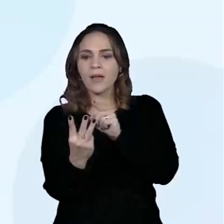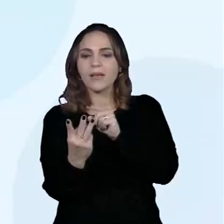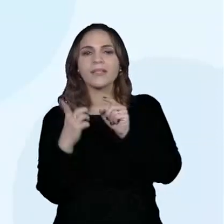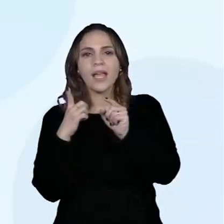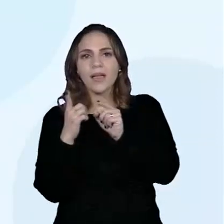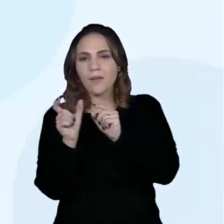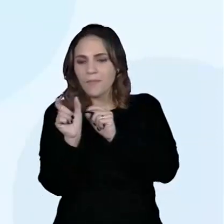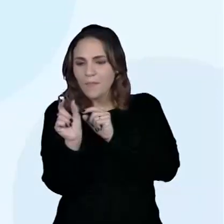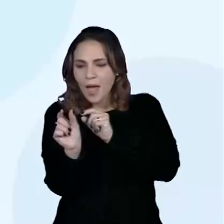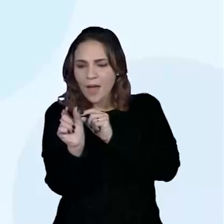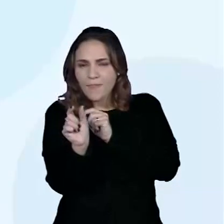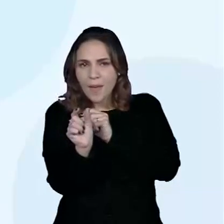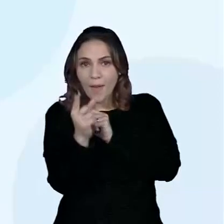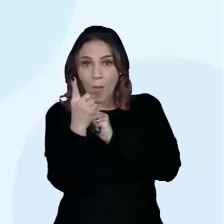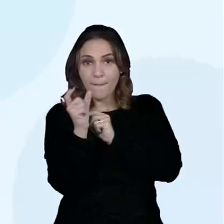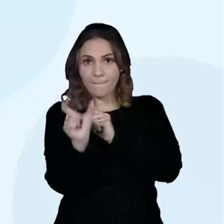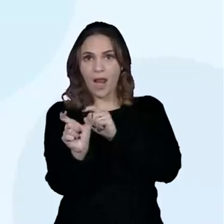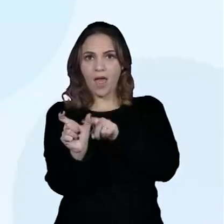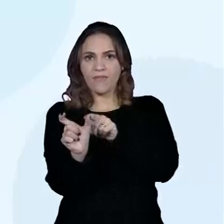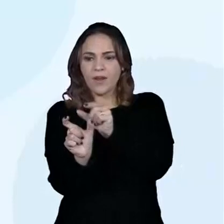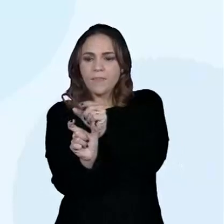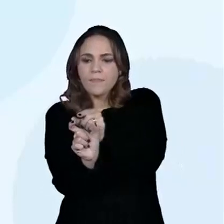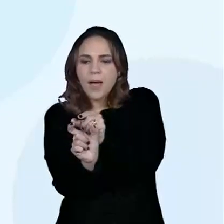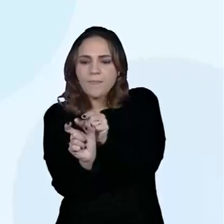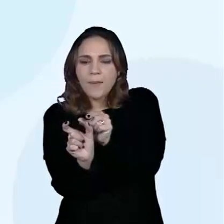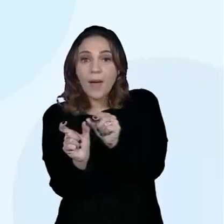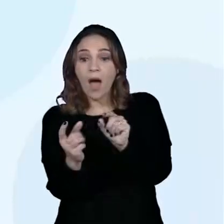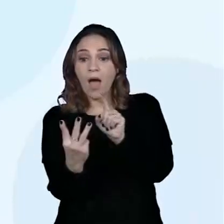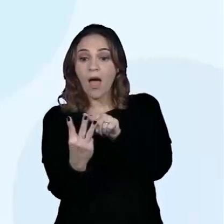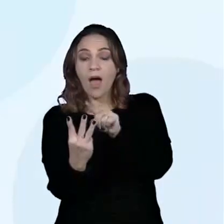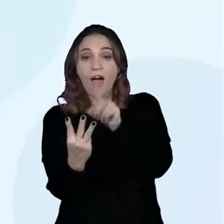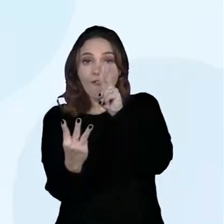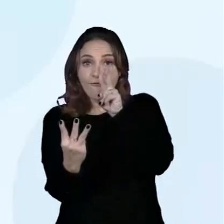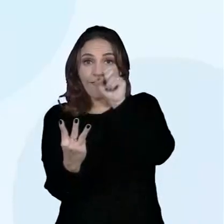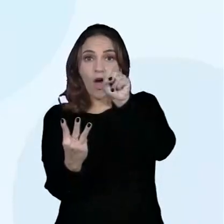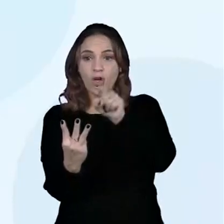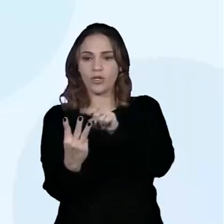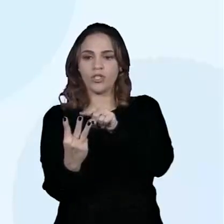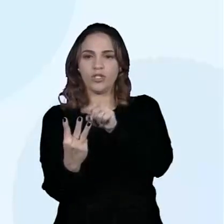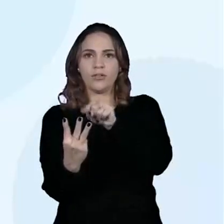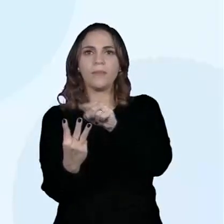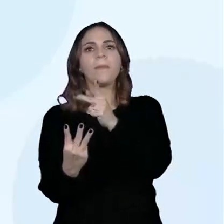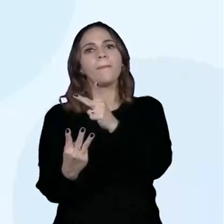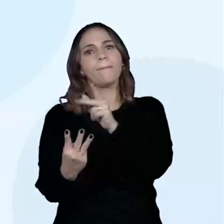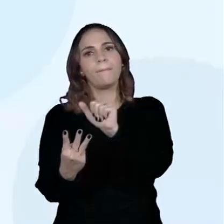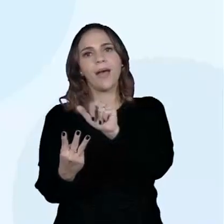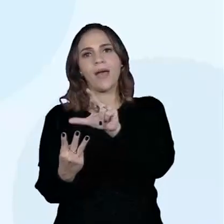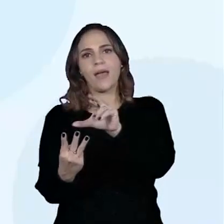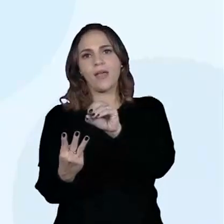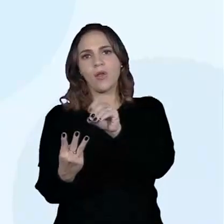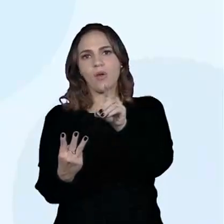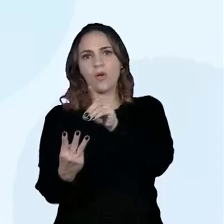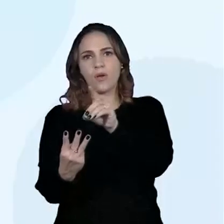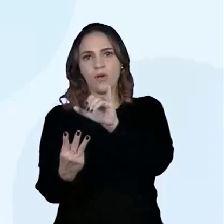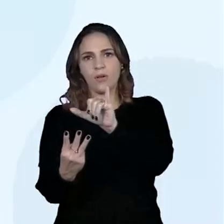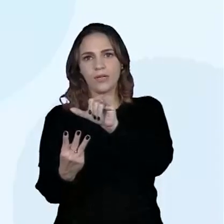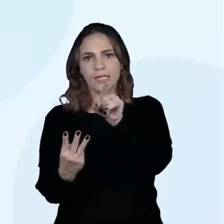regra vai entrar neste detalhe aqui. As proparoxítonas, onde